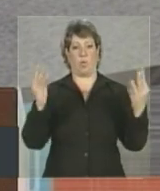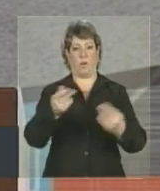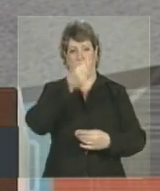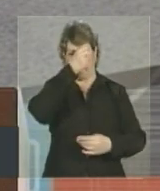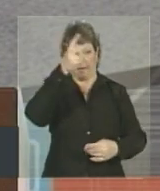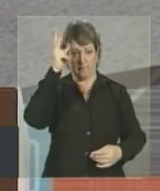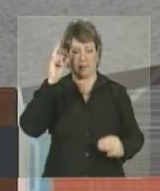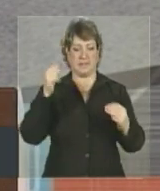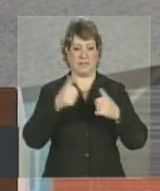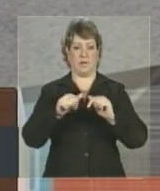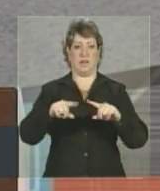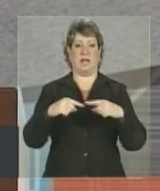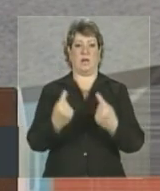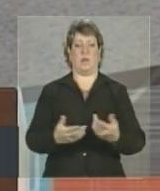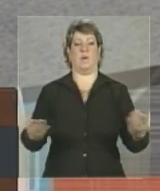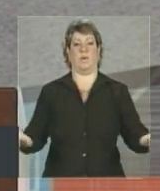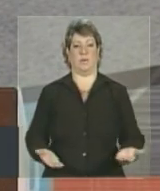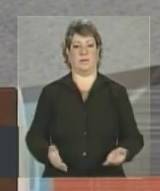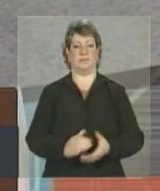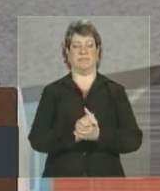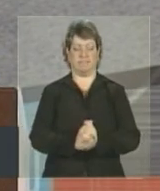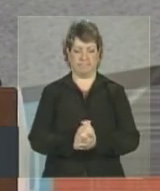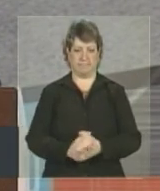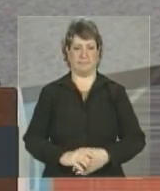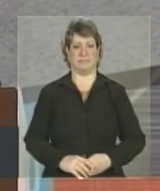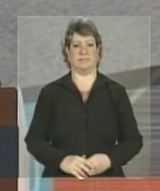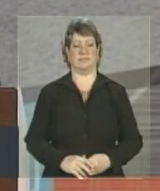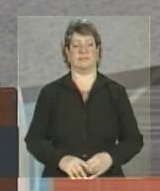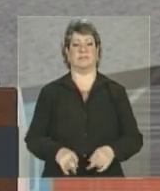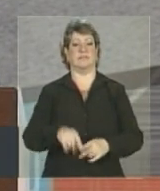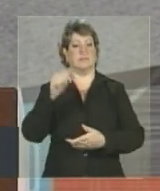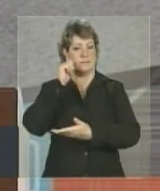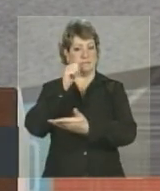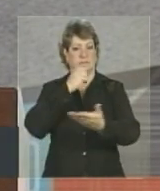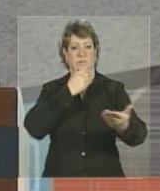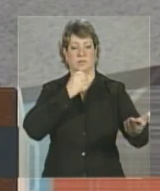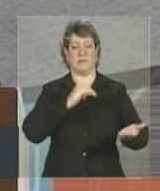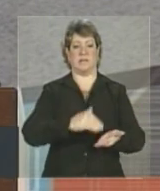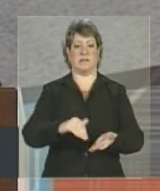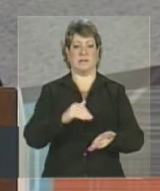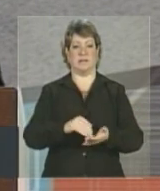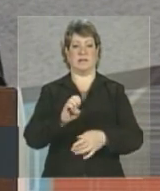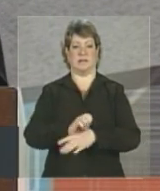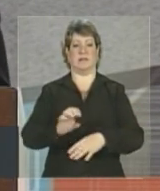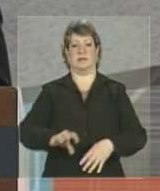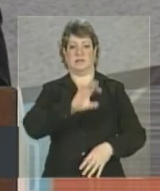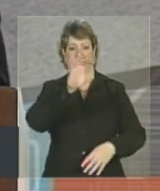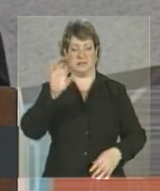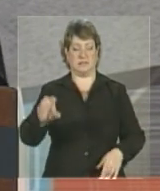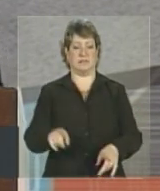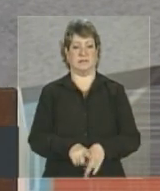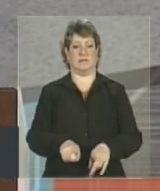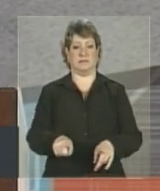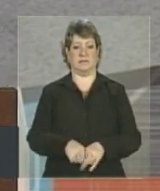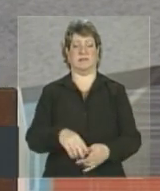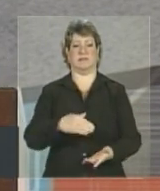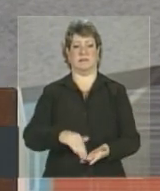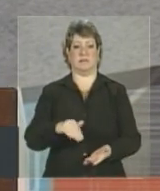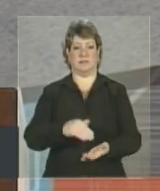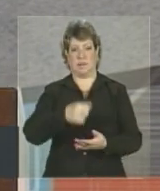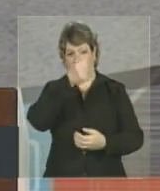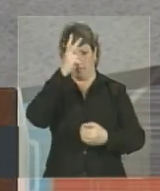prefeitos presentes a essa solenidade, senhoras e senhores secretários de Estado, secretários